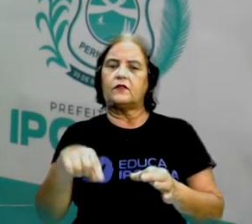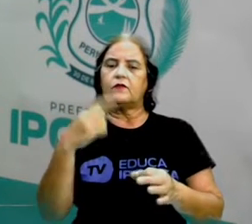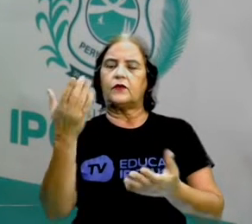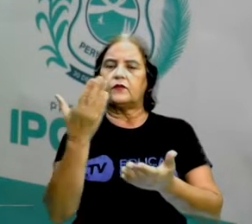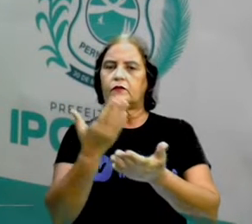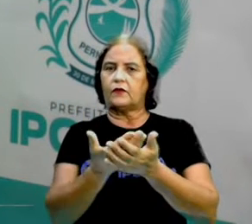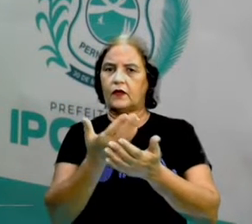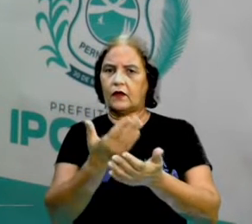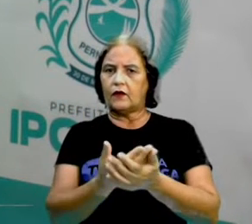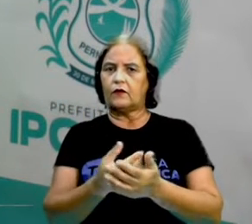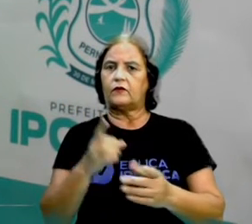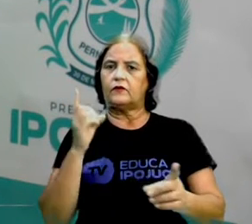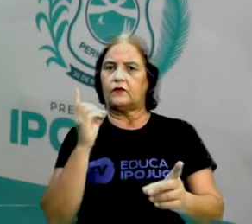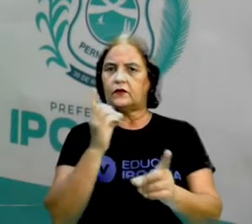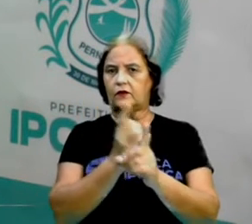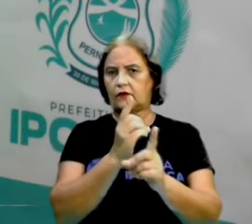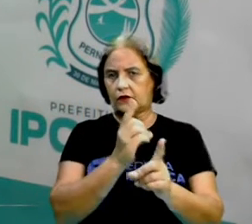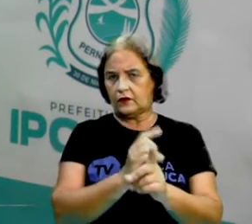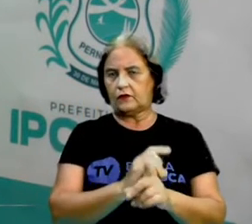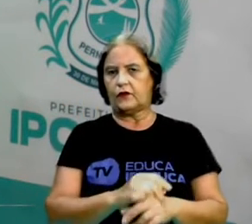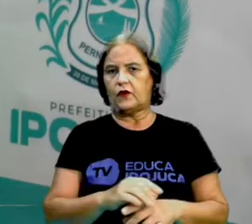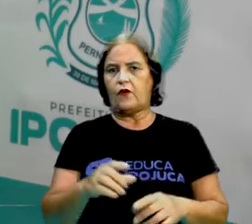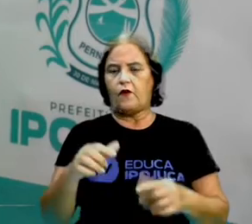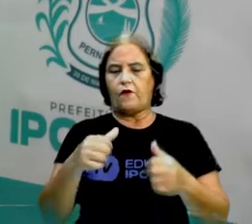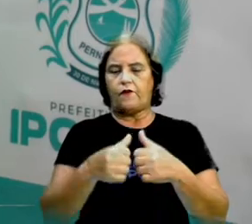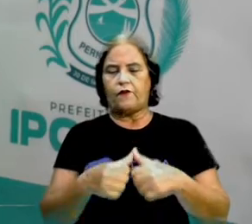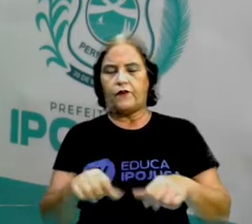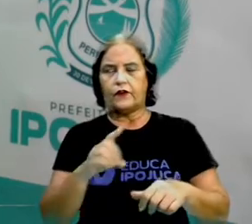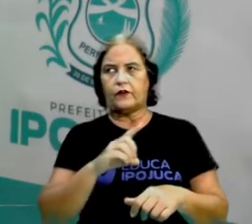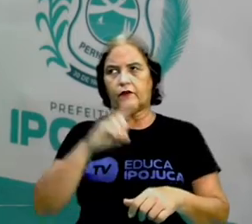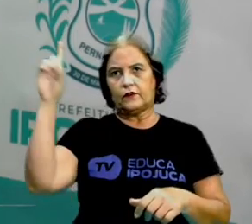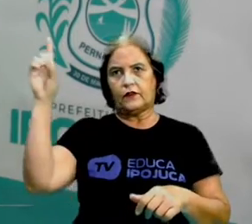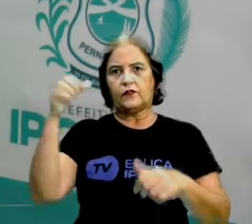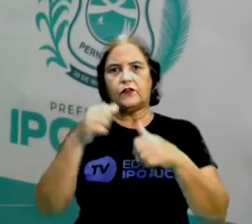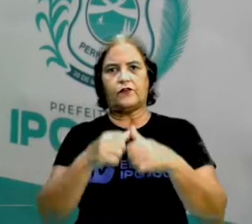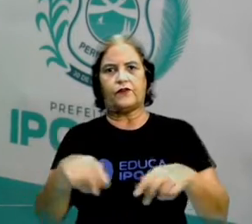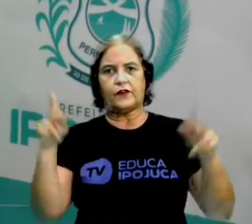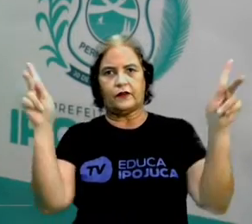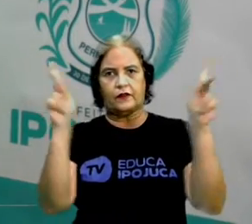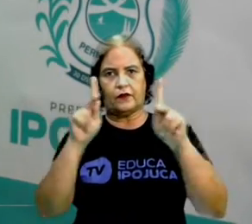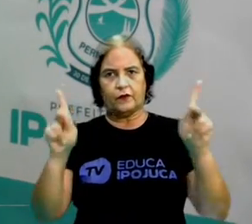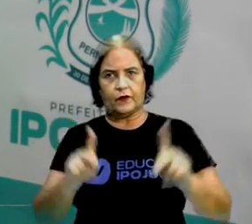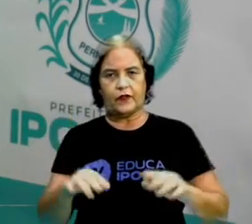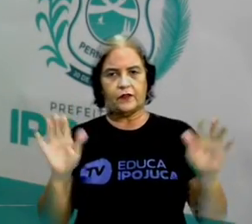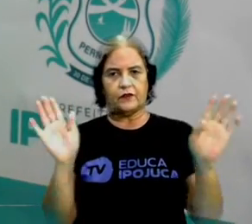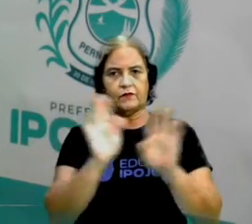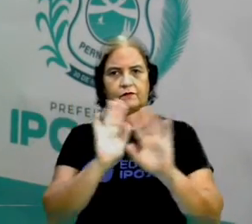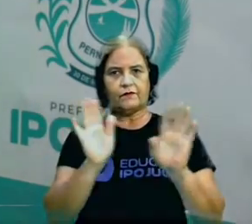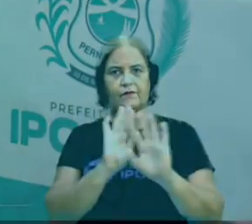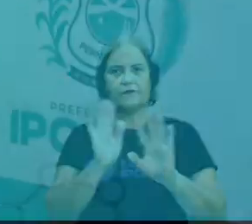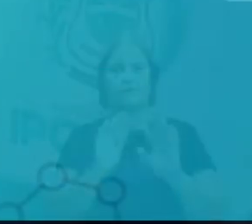próximas aulas. Então, fique com Deus, fique na paz e até mais.